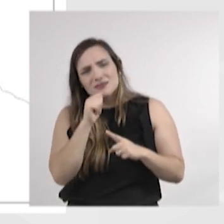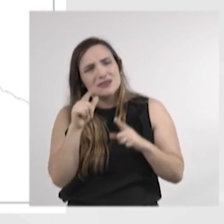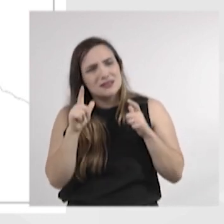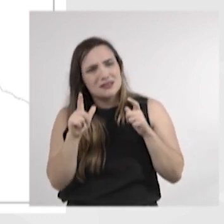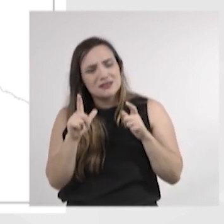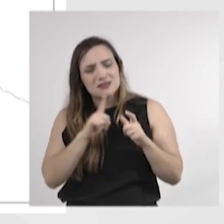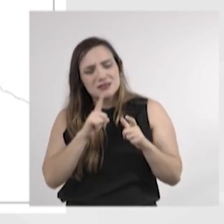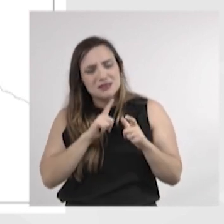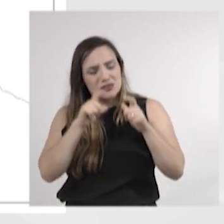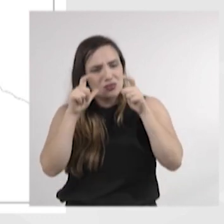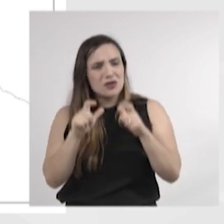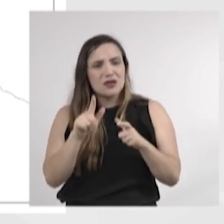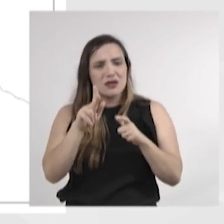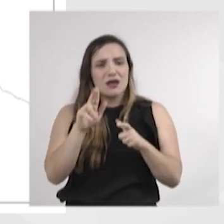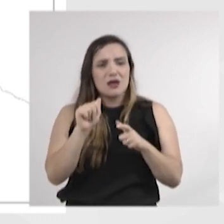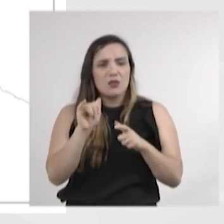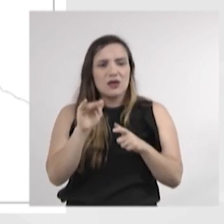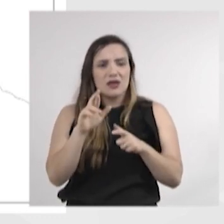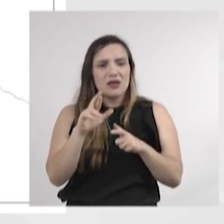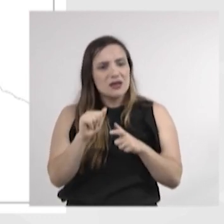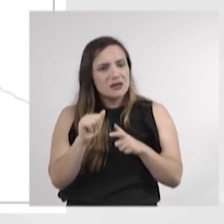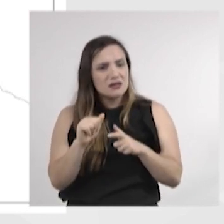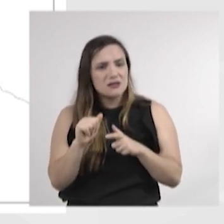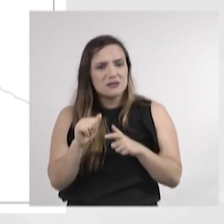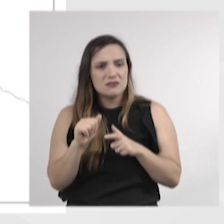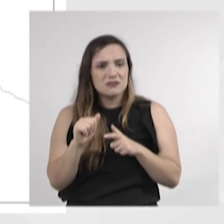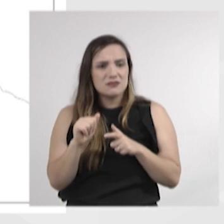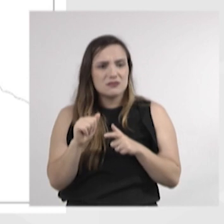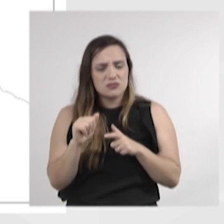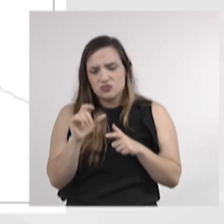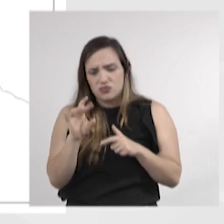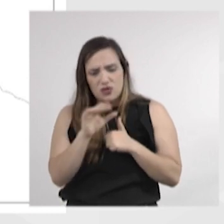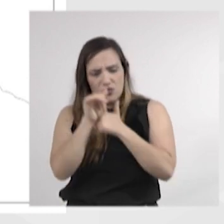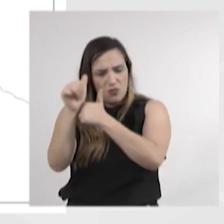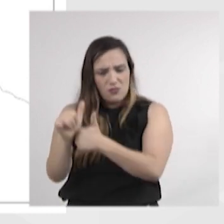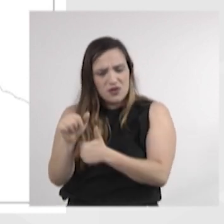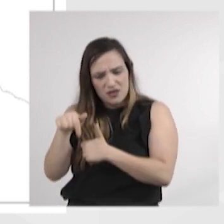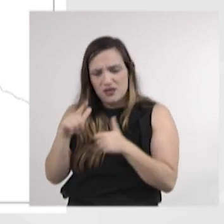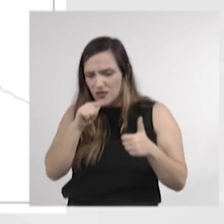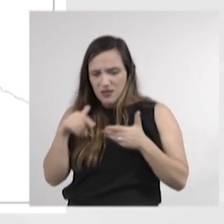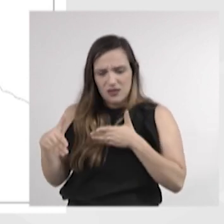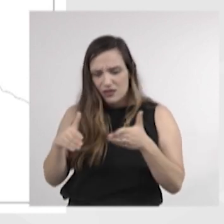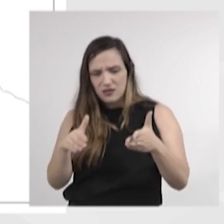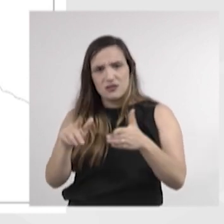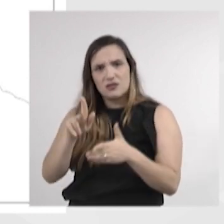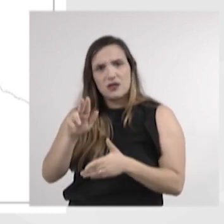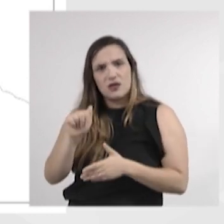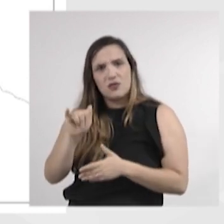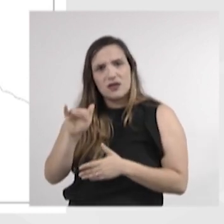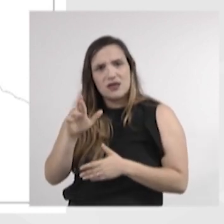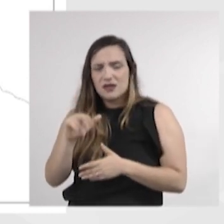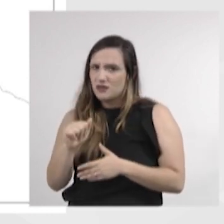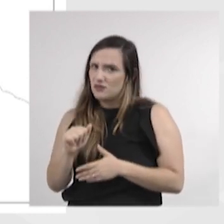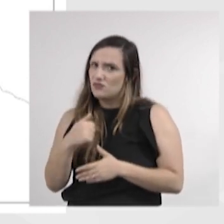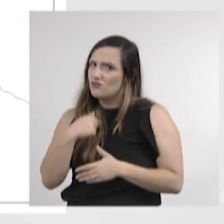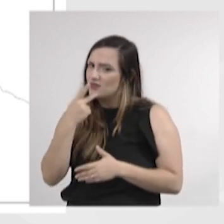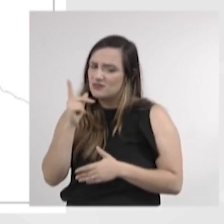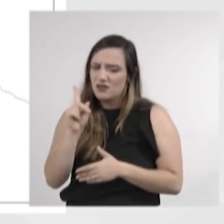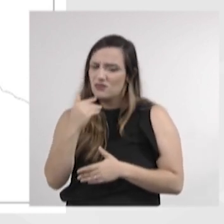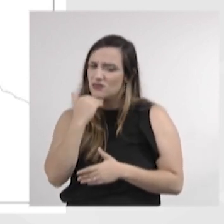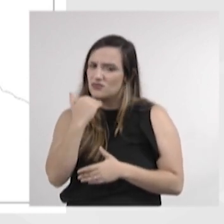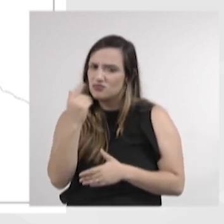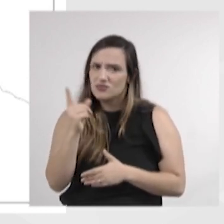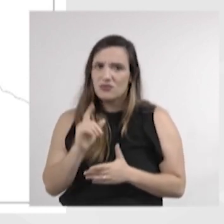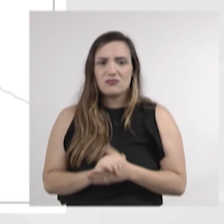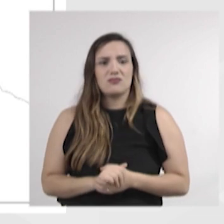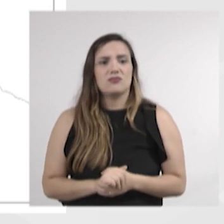que passa nos outros rios também vai passar em Guaíra? Monitora só Guaíra, porque aí já coleta o que vai chegar no reservatório e ponto. Eu falei, não adianta a gente fazer